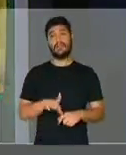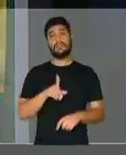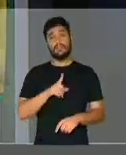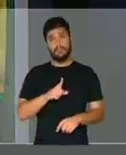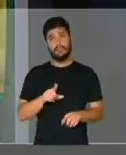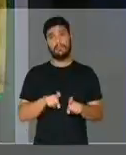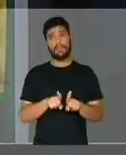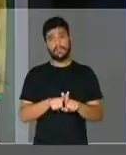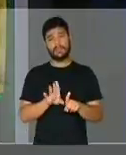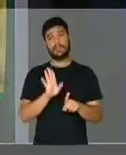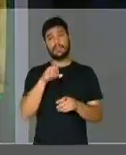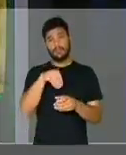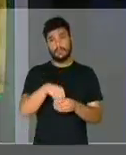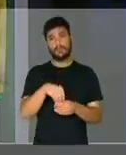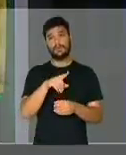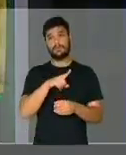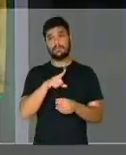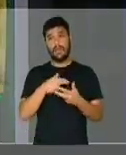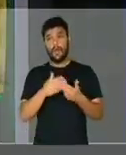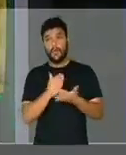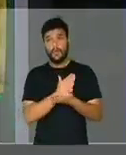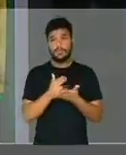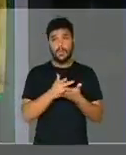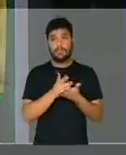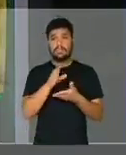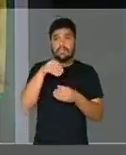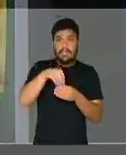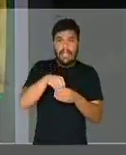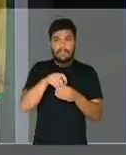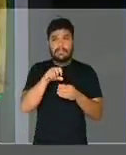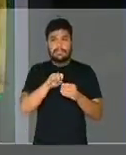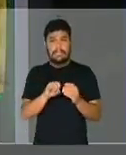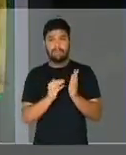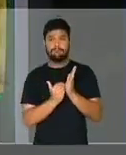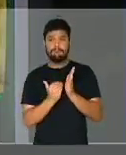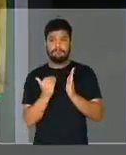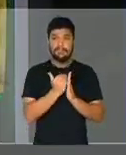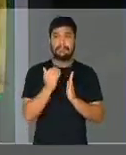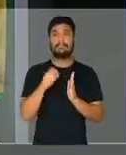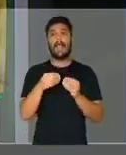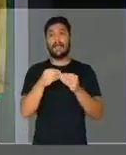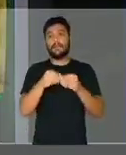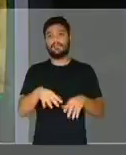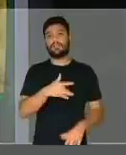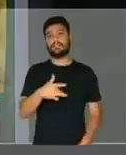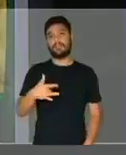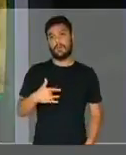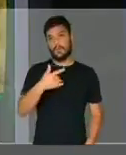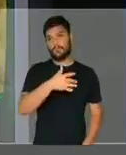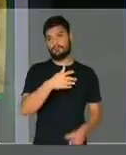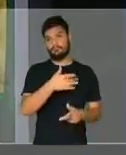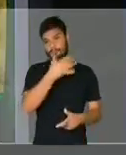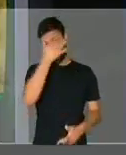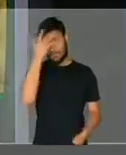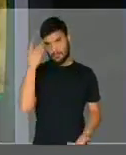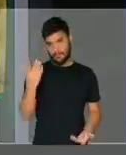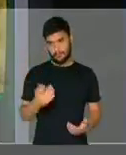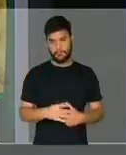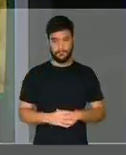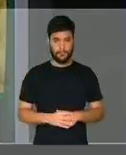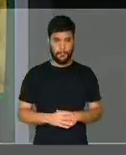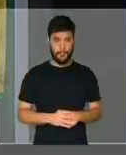aos componentes que, em excesso, são capazes de comprometer a saúde alimentar da população. Inspirados